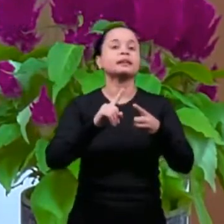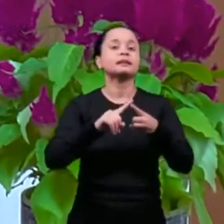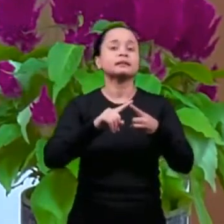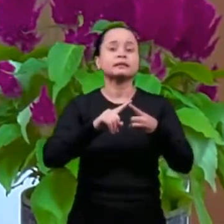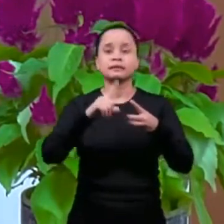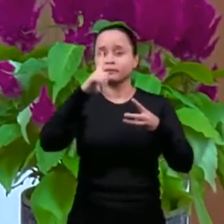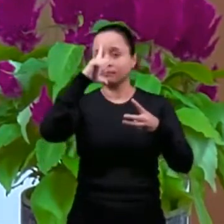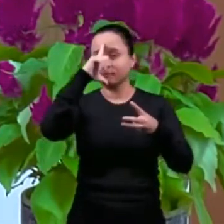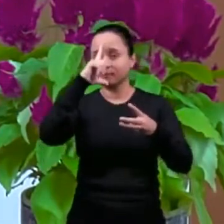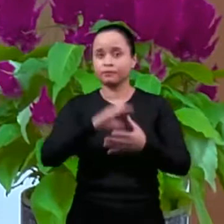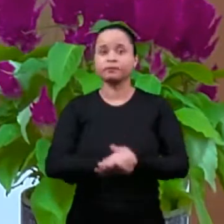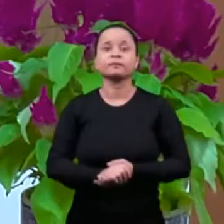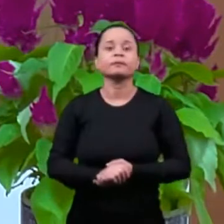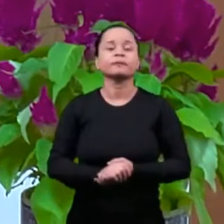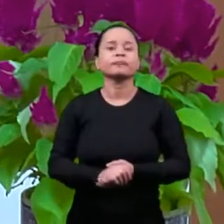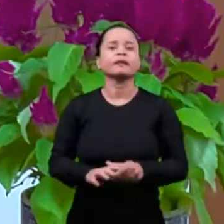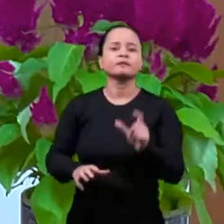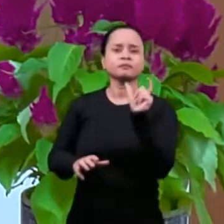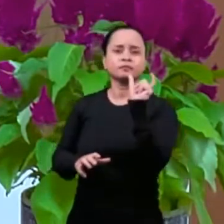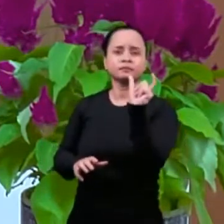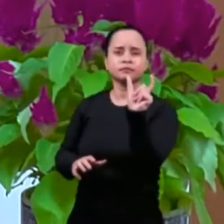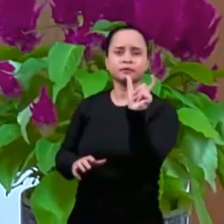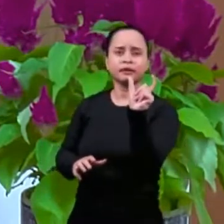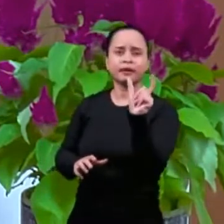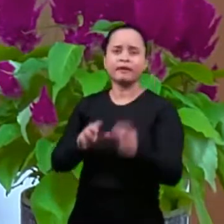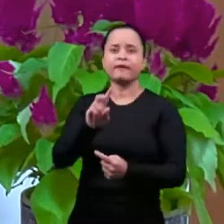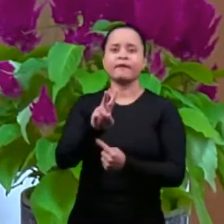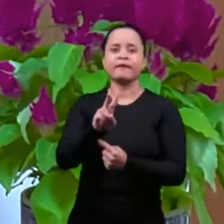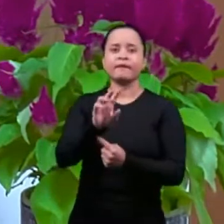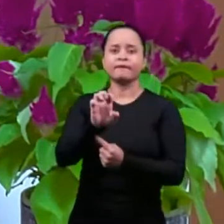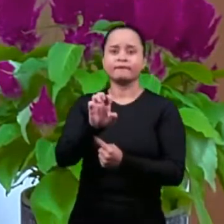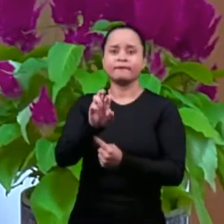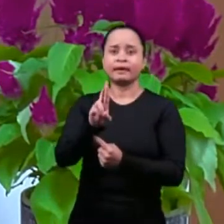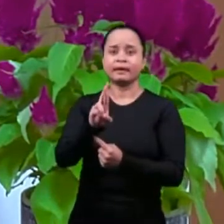veritas. Essa palavra veritas, ela estava